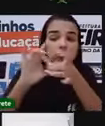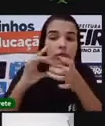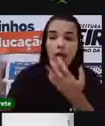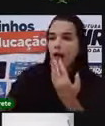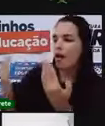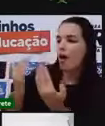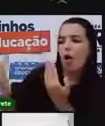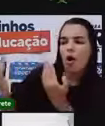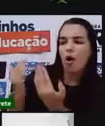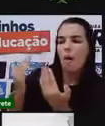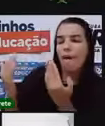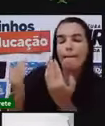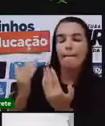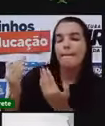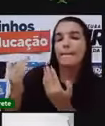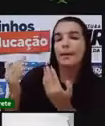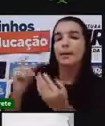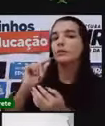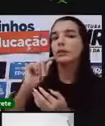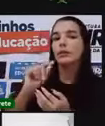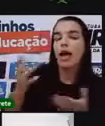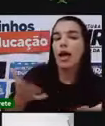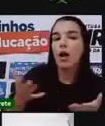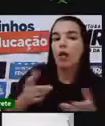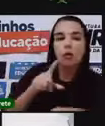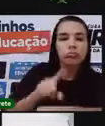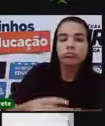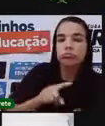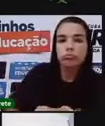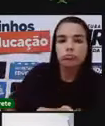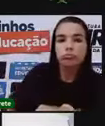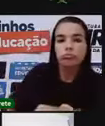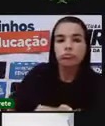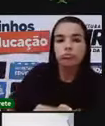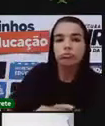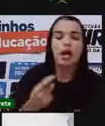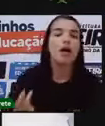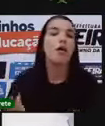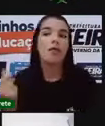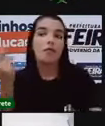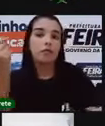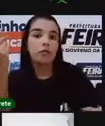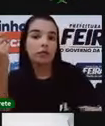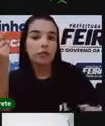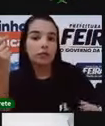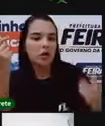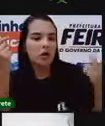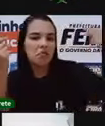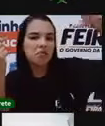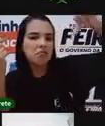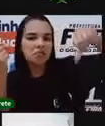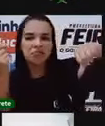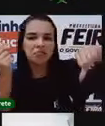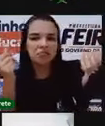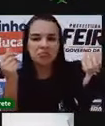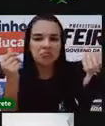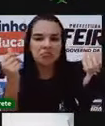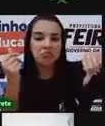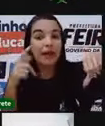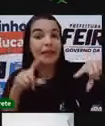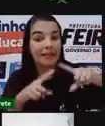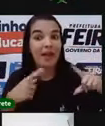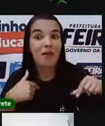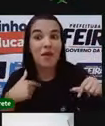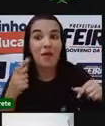comparação das situações que temos, a qual que valoriza ou a qual que deprecia, eu já estou fazendo escolha. Escolhas